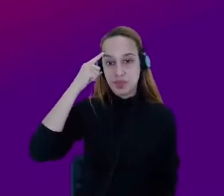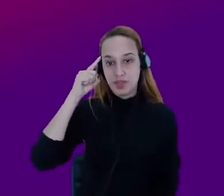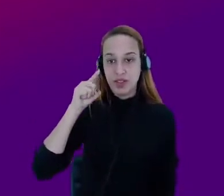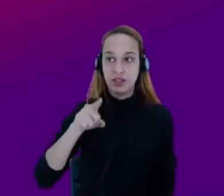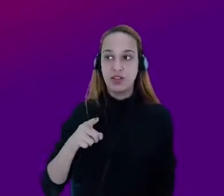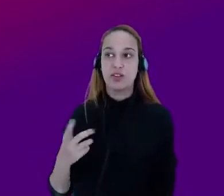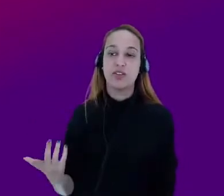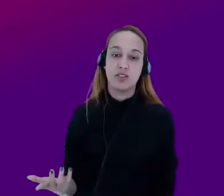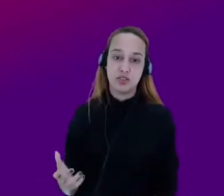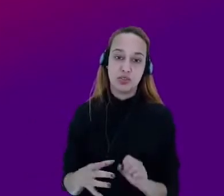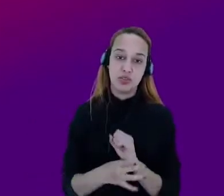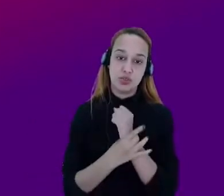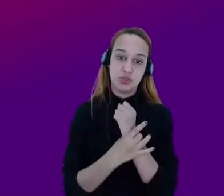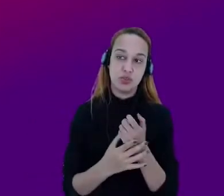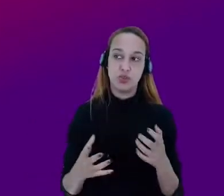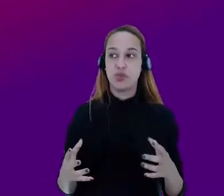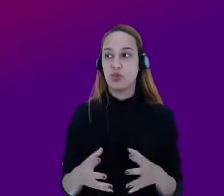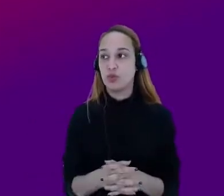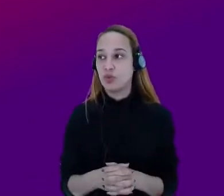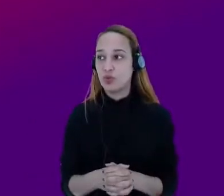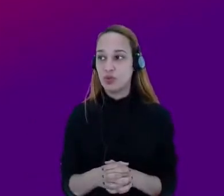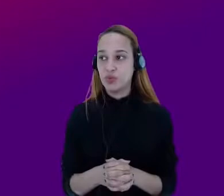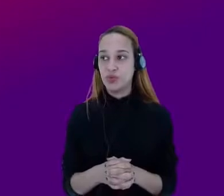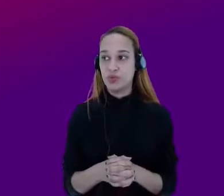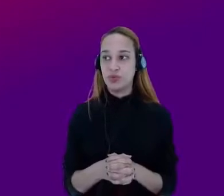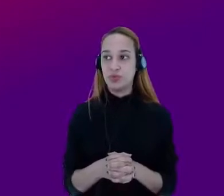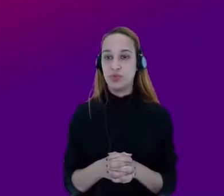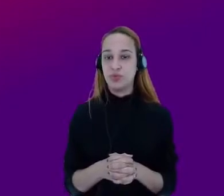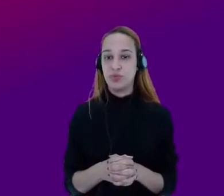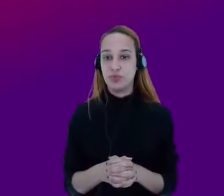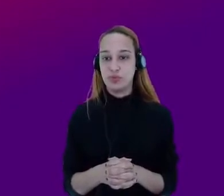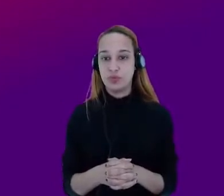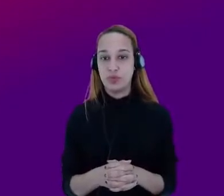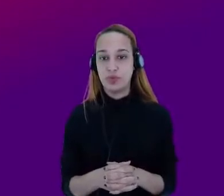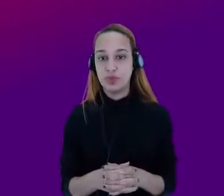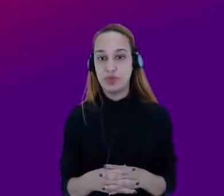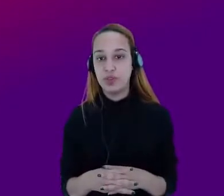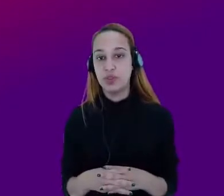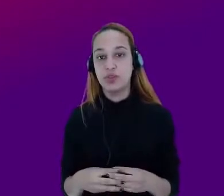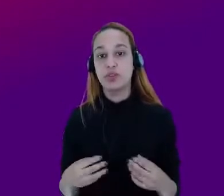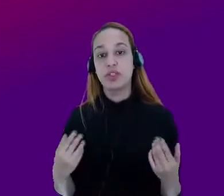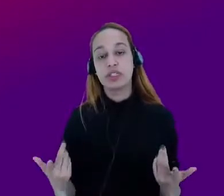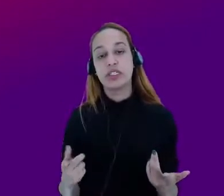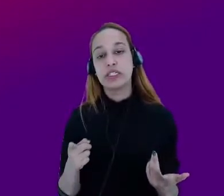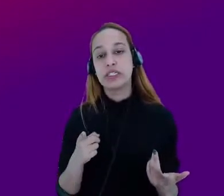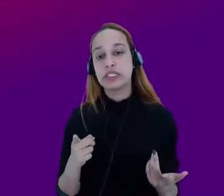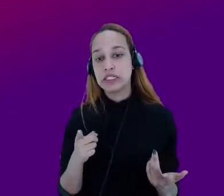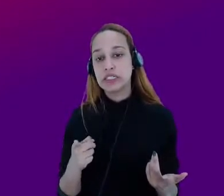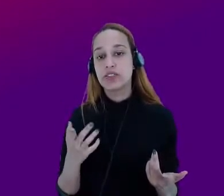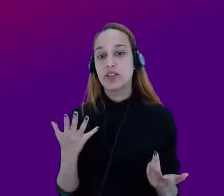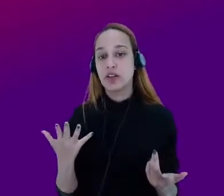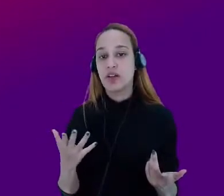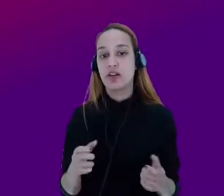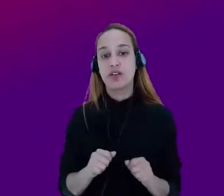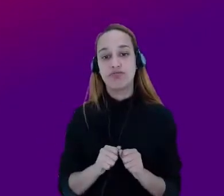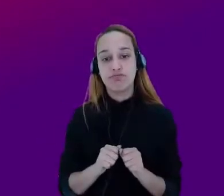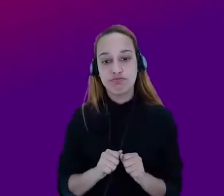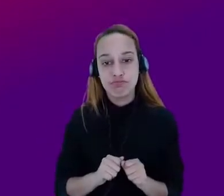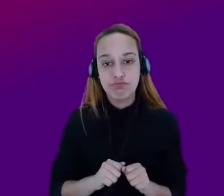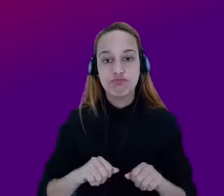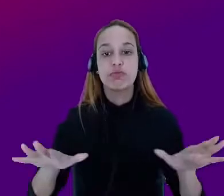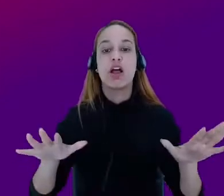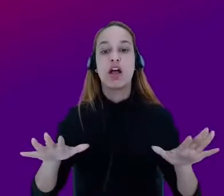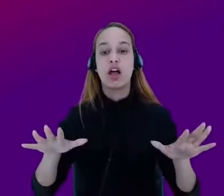né? E ao mesmo tempo eu tive que separar minha equipe numa operação um pouco mais distribuída no